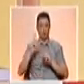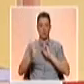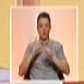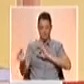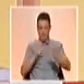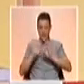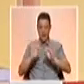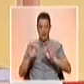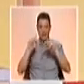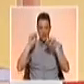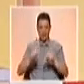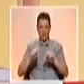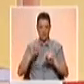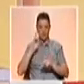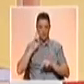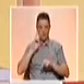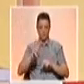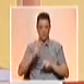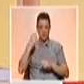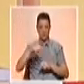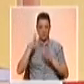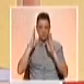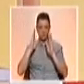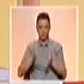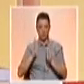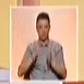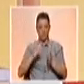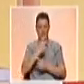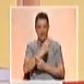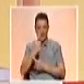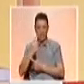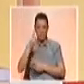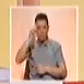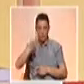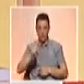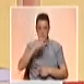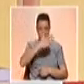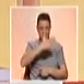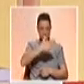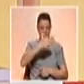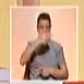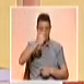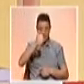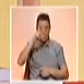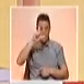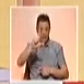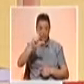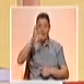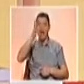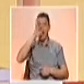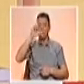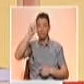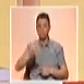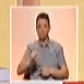este programa e me parei com o número que nós demos aqui já, que é o de que cada portuguesa em média gasta por dia 175 litros de água, fiquei a pensar, onde é que